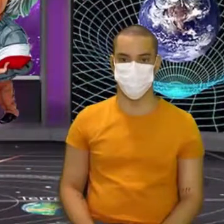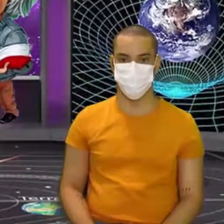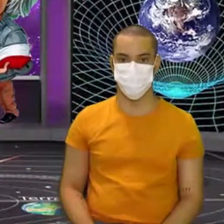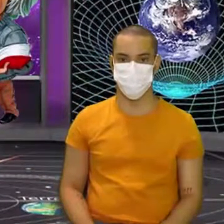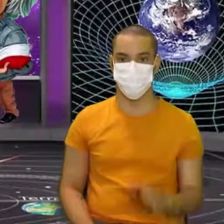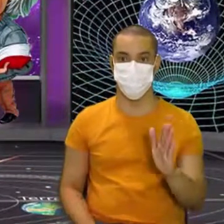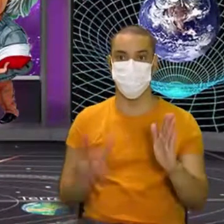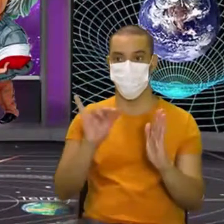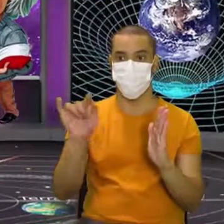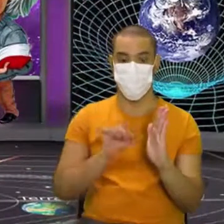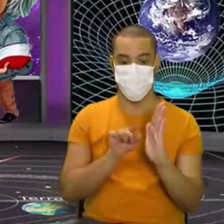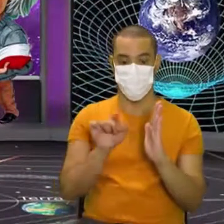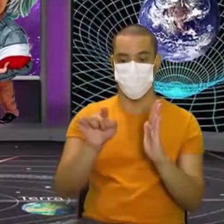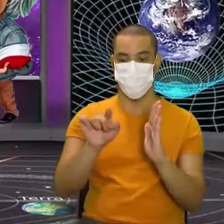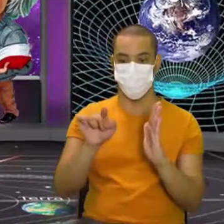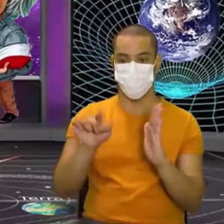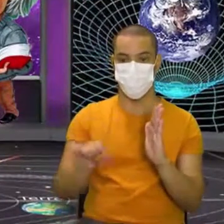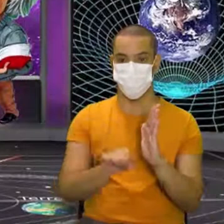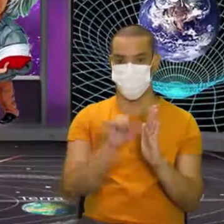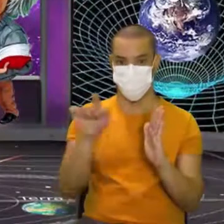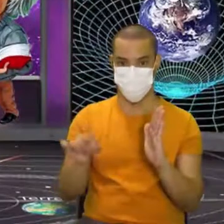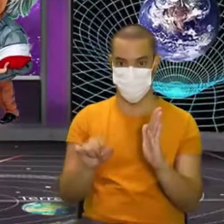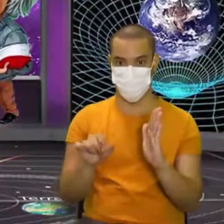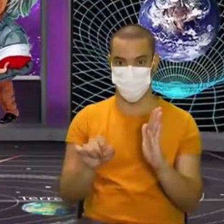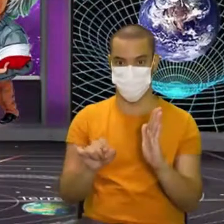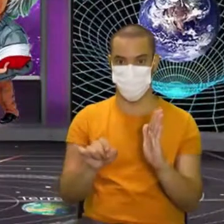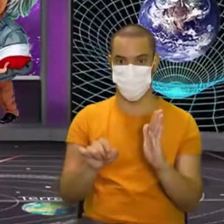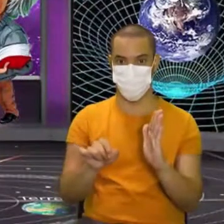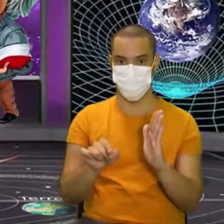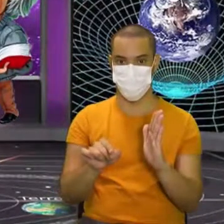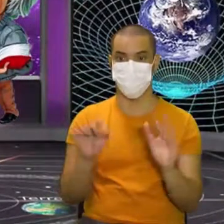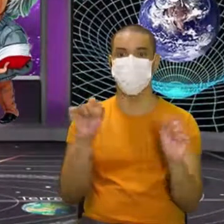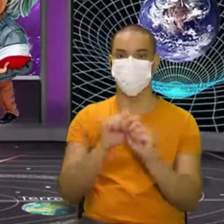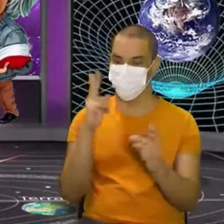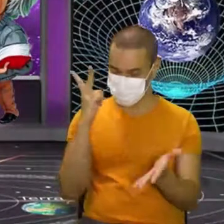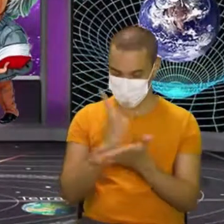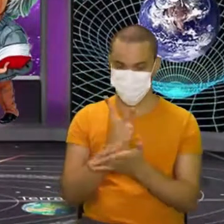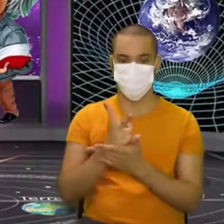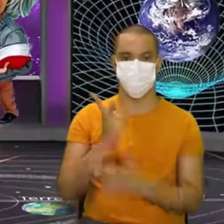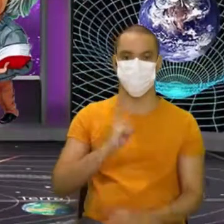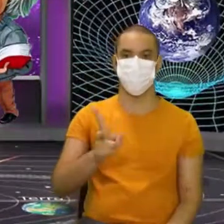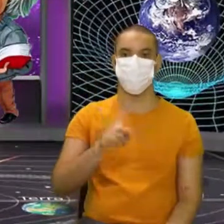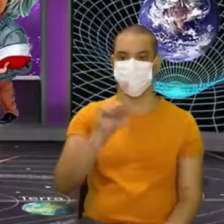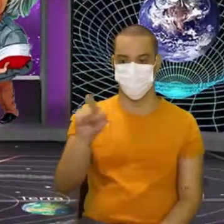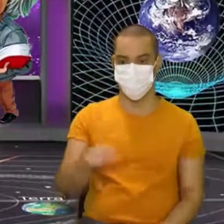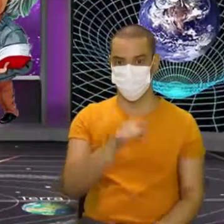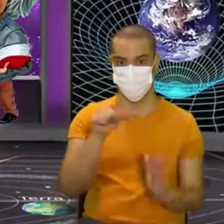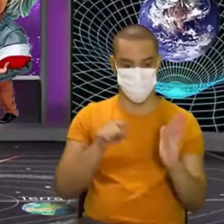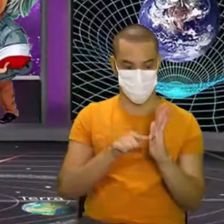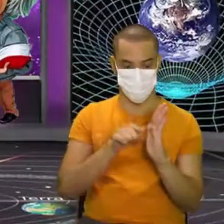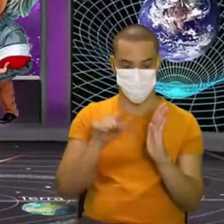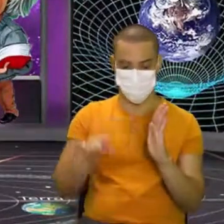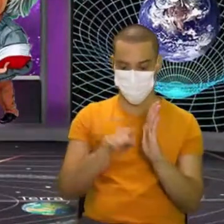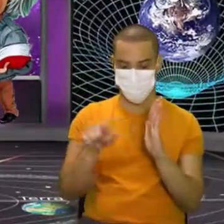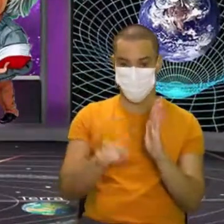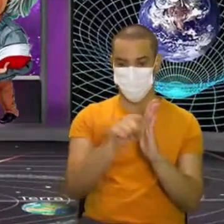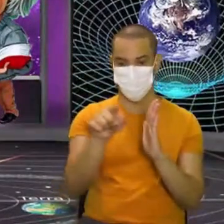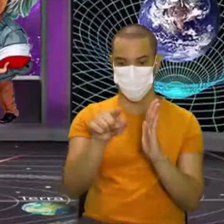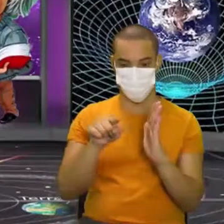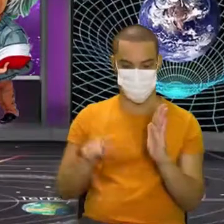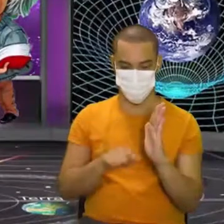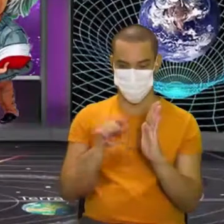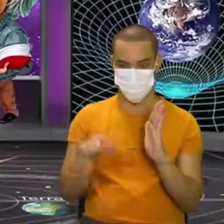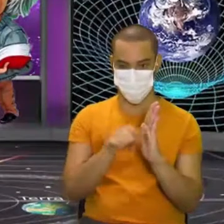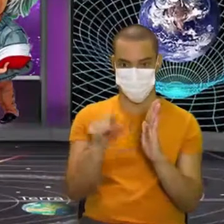girar bom então se ela tende para frente gerar o que que ela faz esse movimento girando indo para frente certo